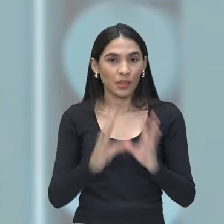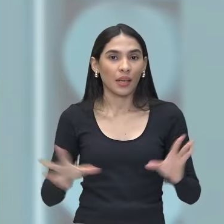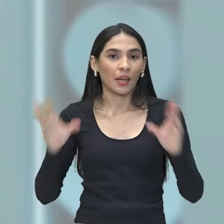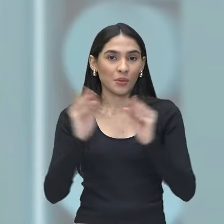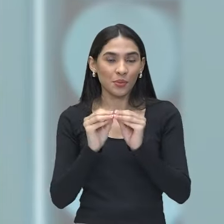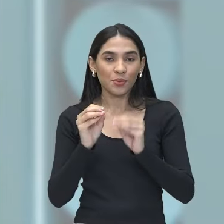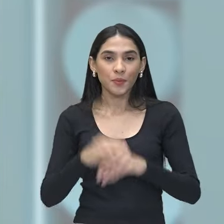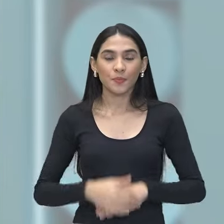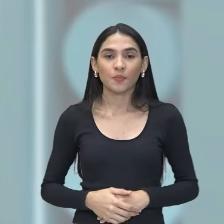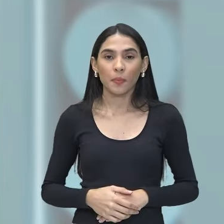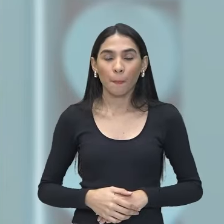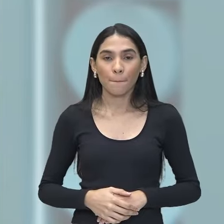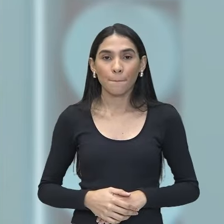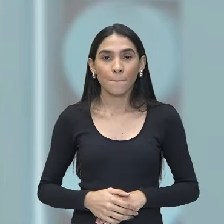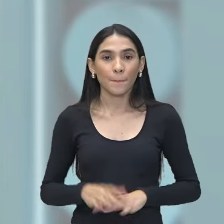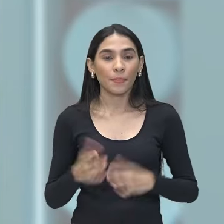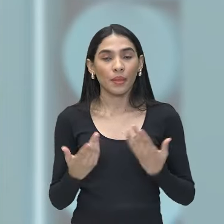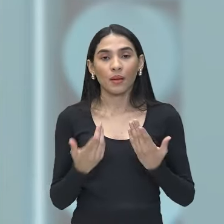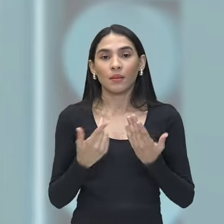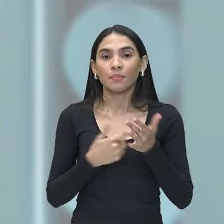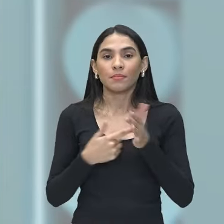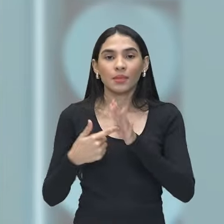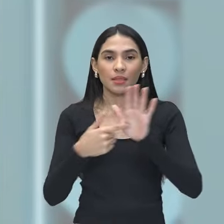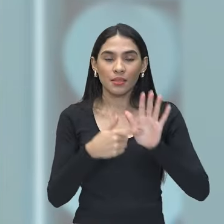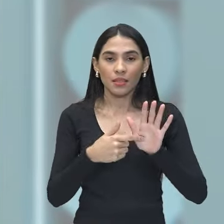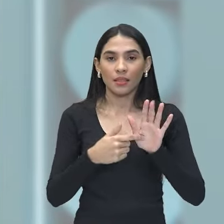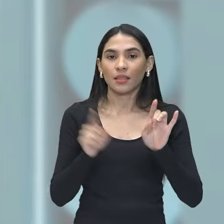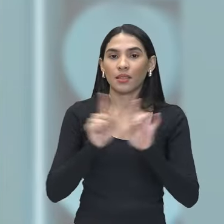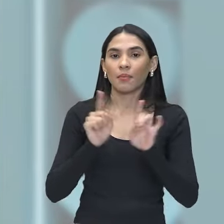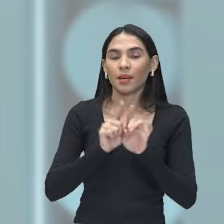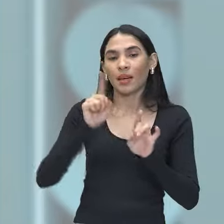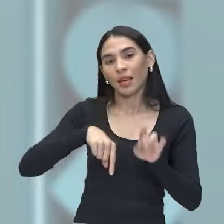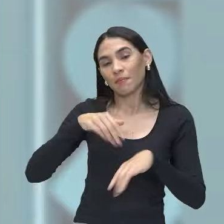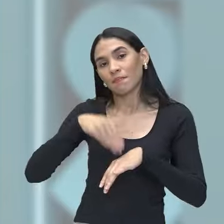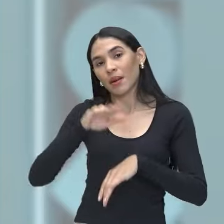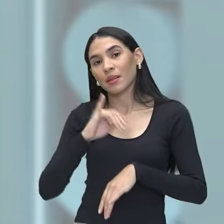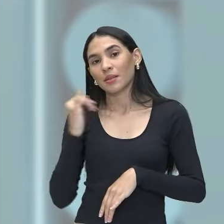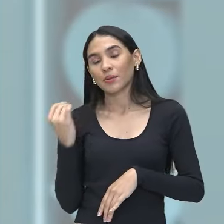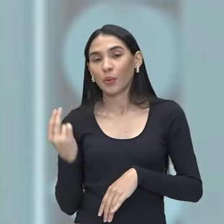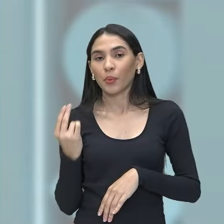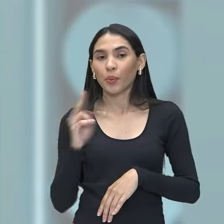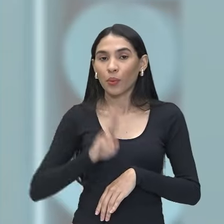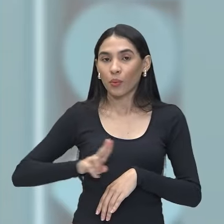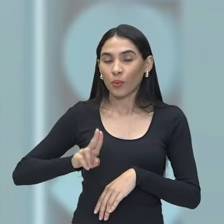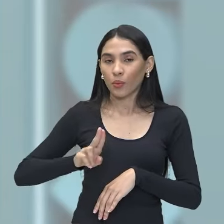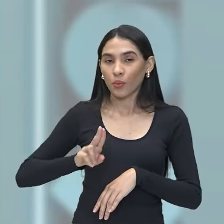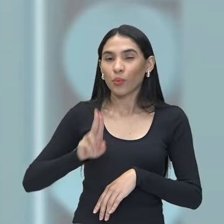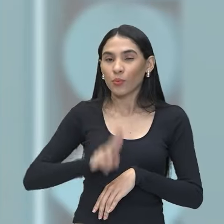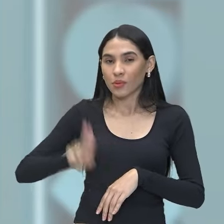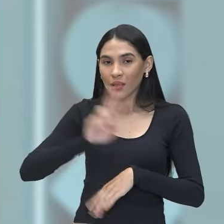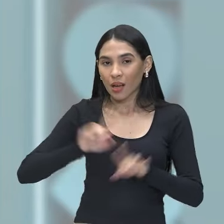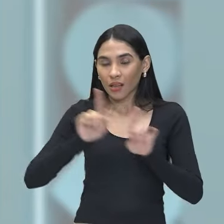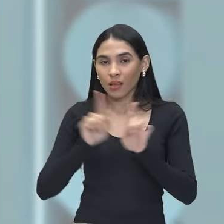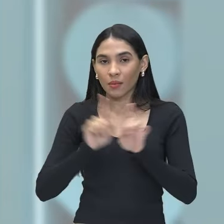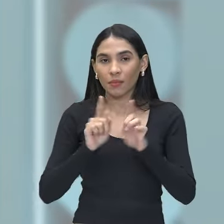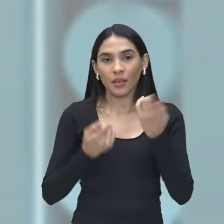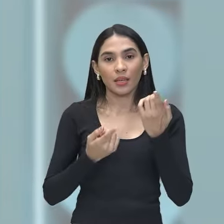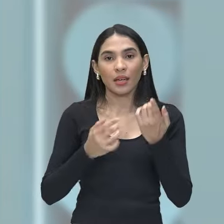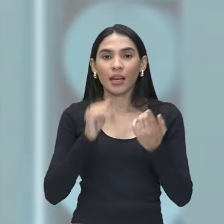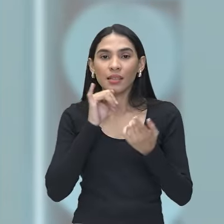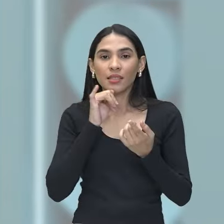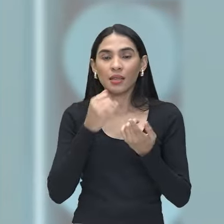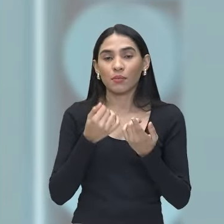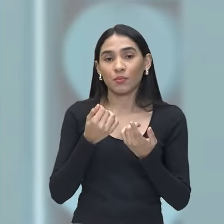resumo que nos mostra e que é muito utilizada justamente para esses produtos de consumo